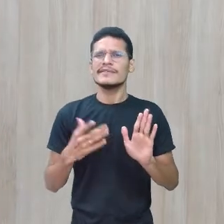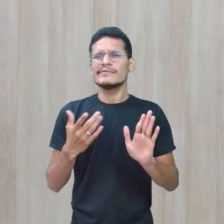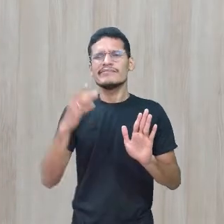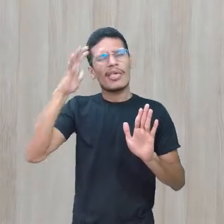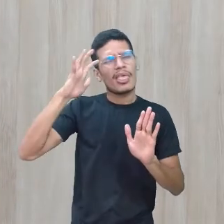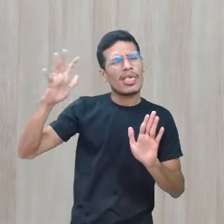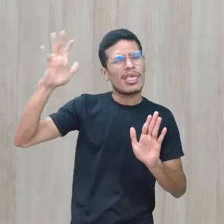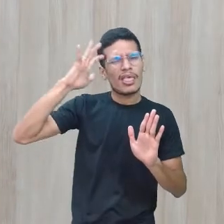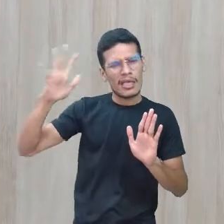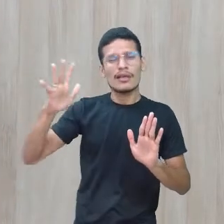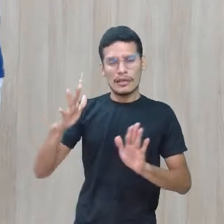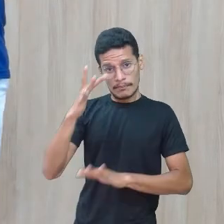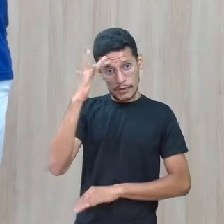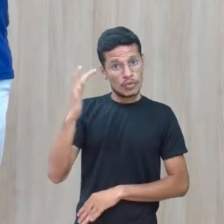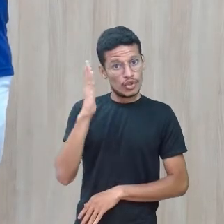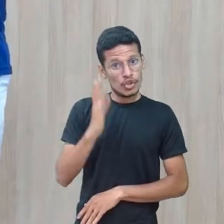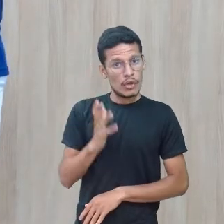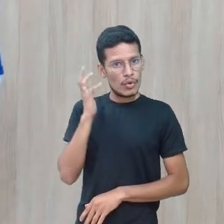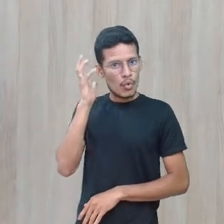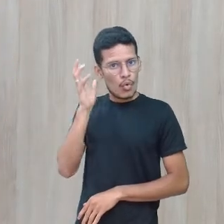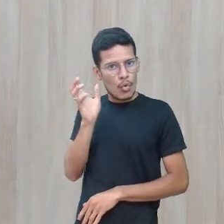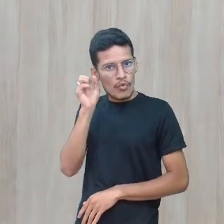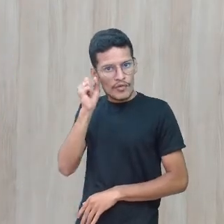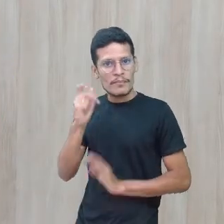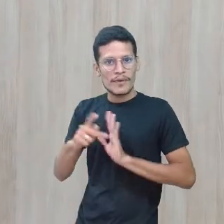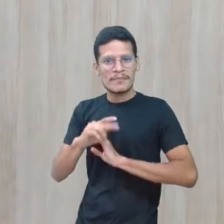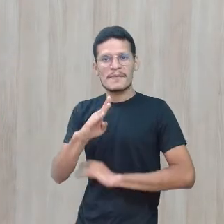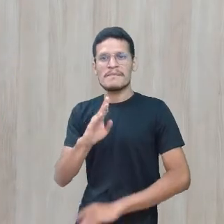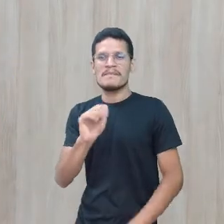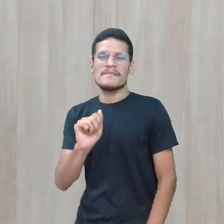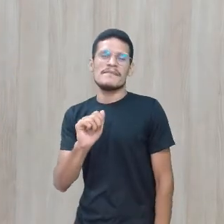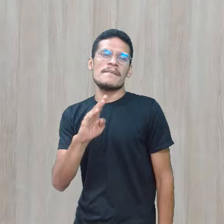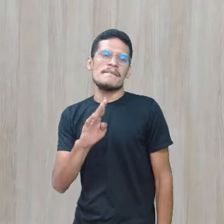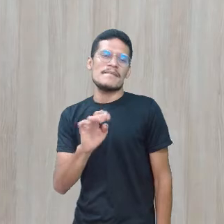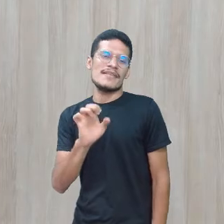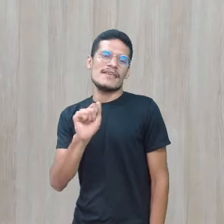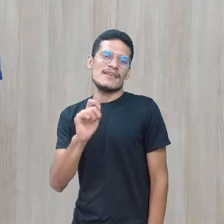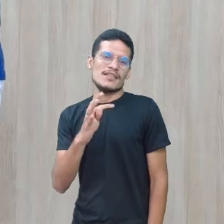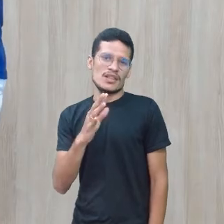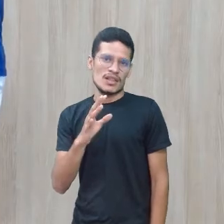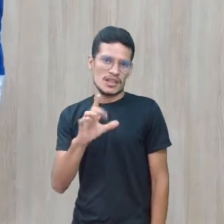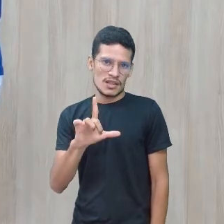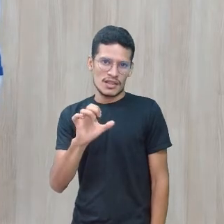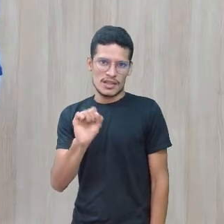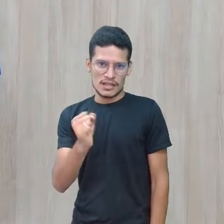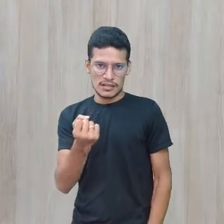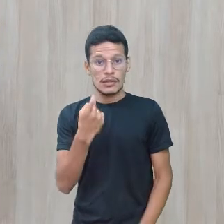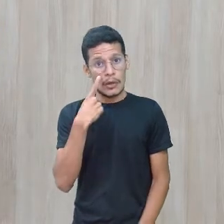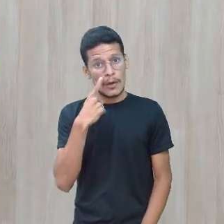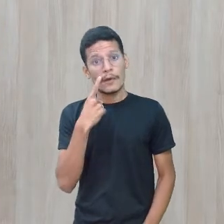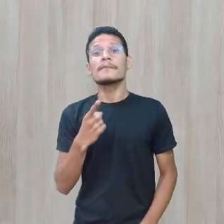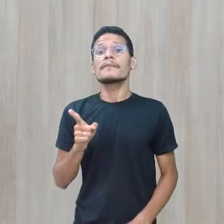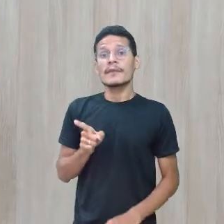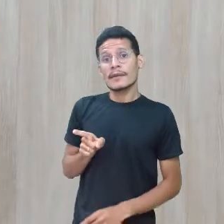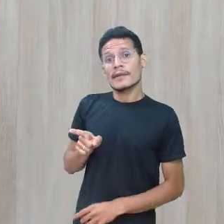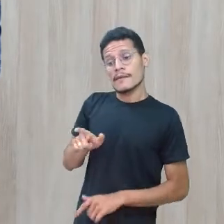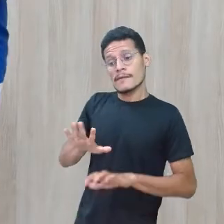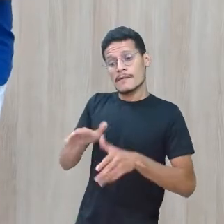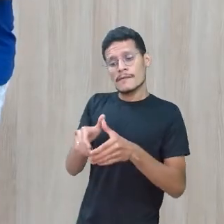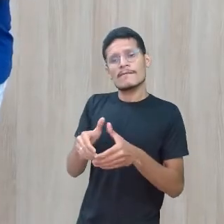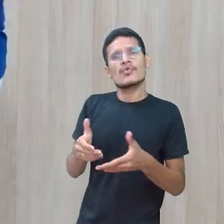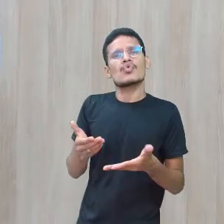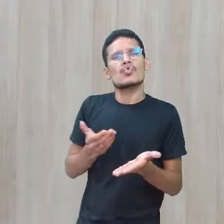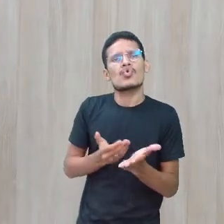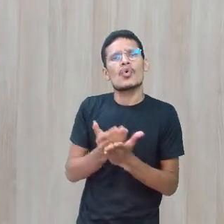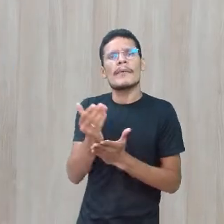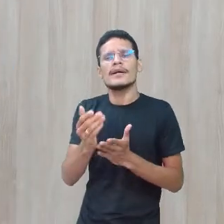mundo já deve ter ouvido, né? Uma música dos Beatles, né? Então nesse sentido, né? Eles começam a encantar o mundo,